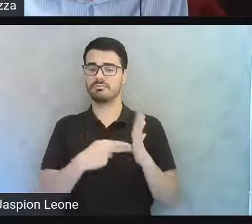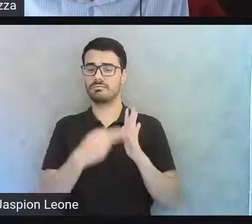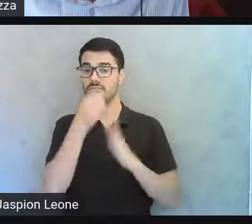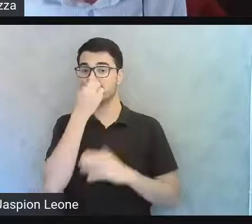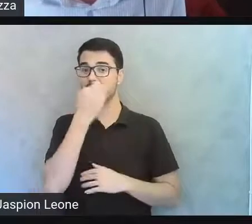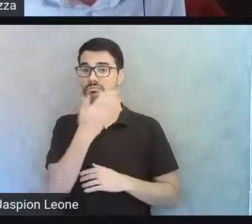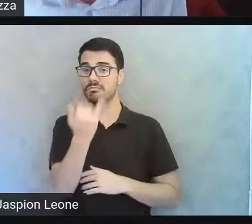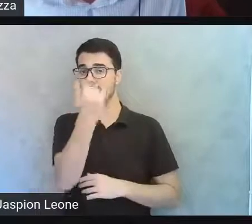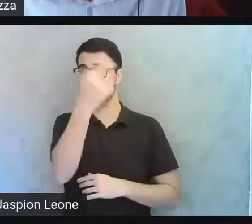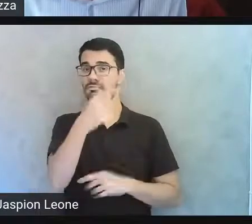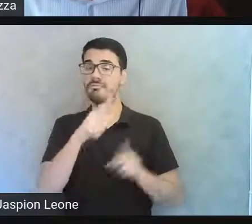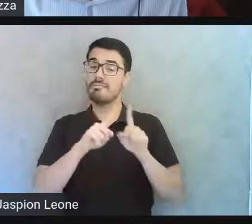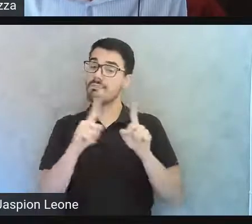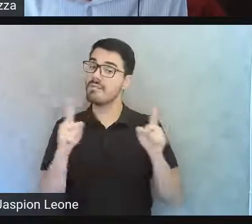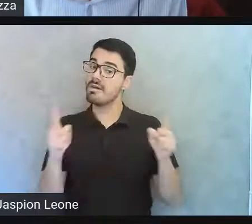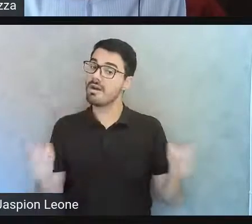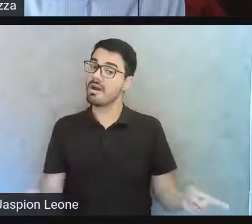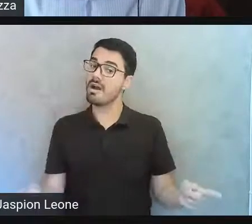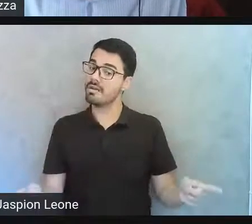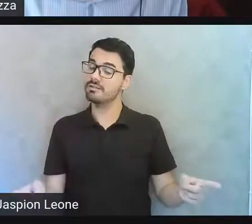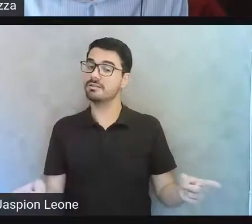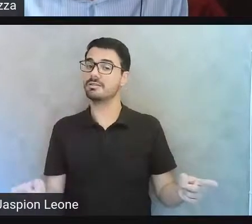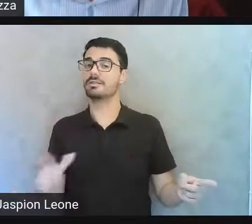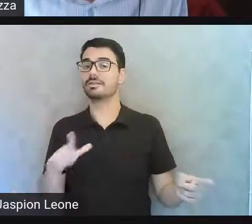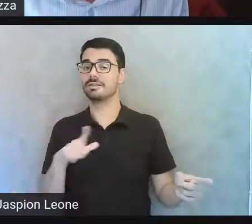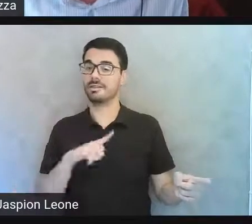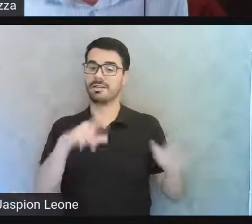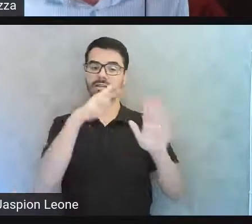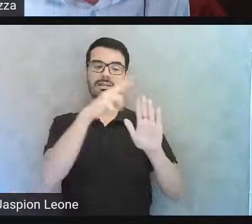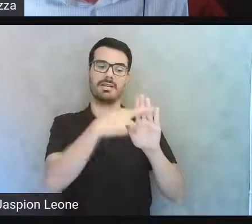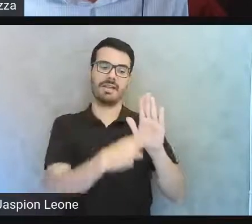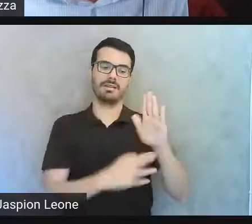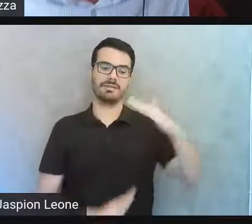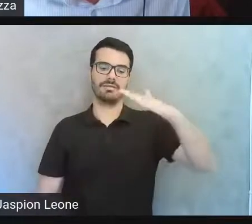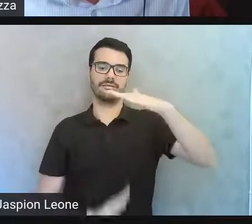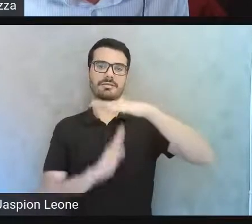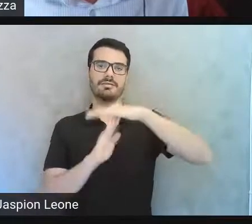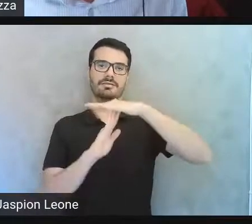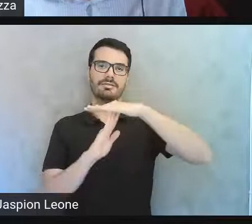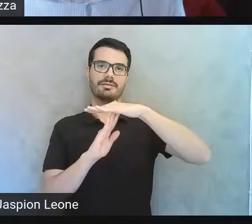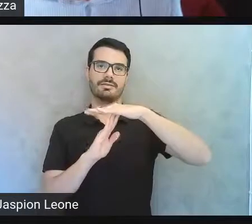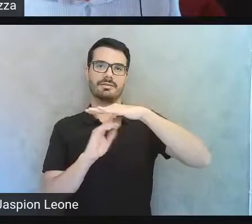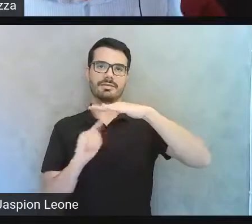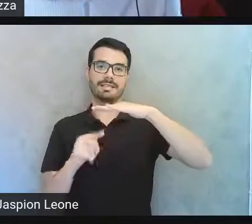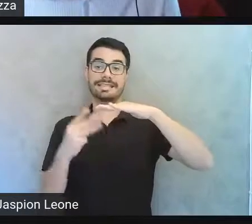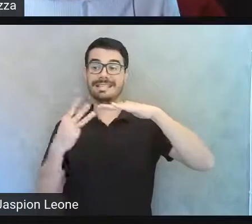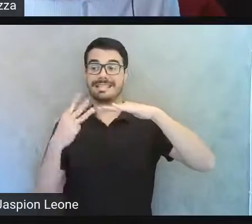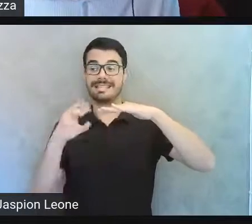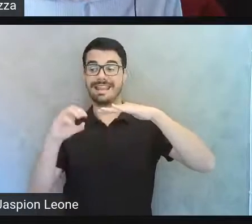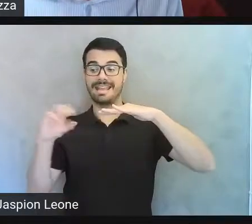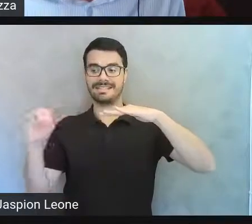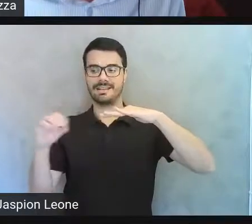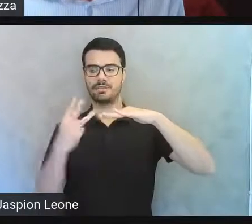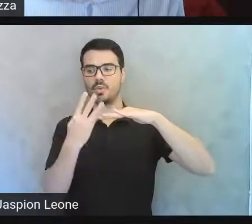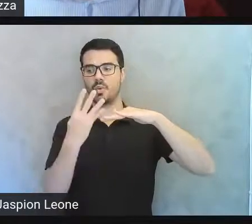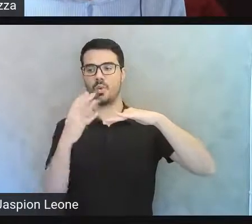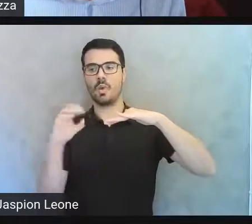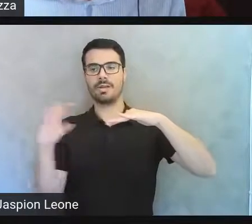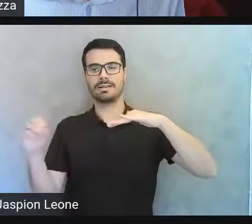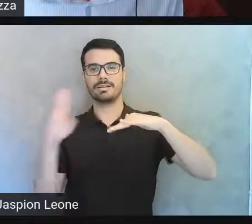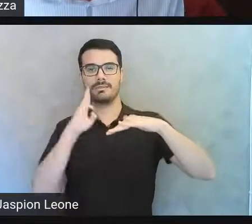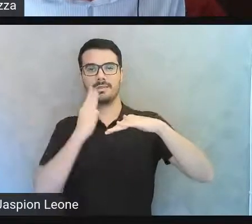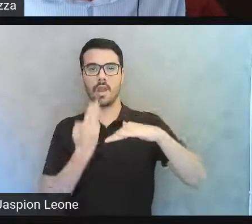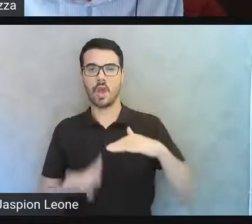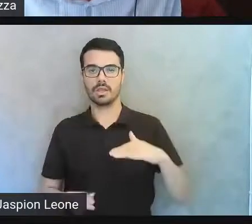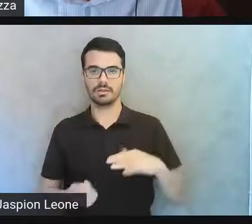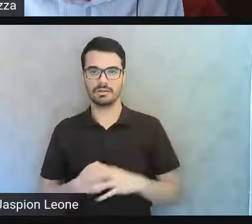de empresas, mas com aquele senão, né? Não é possível que uma empresa doe 300, 400 milhões de reais numa